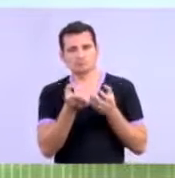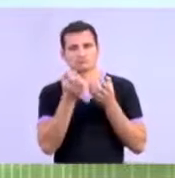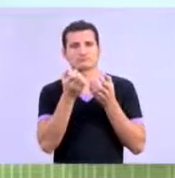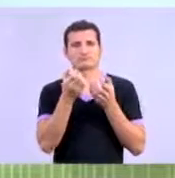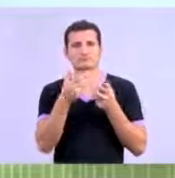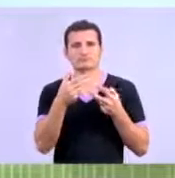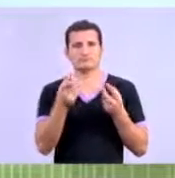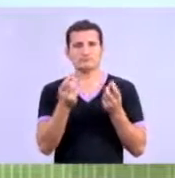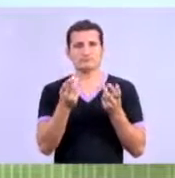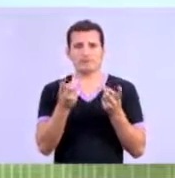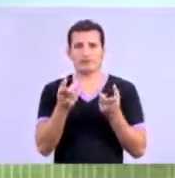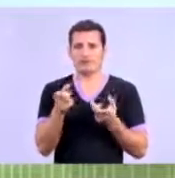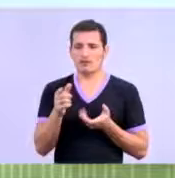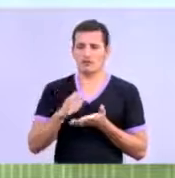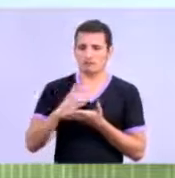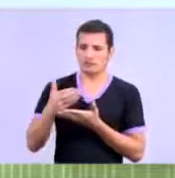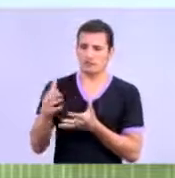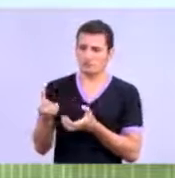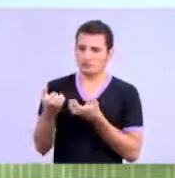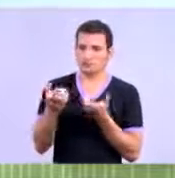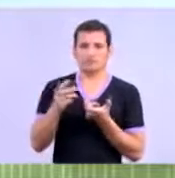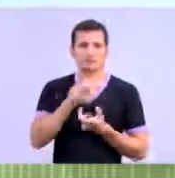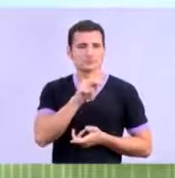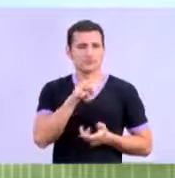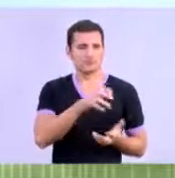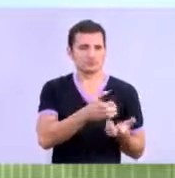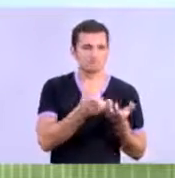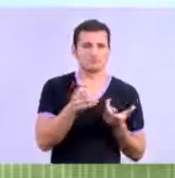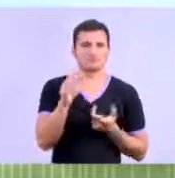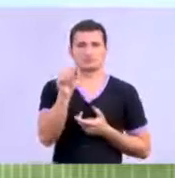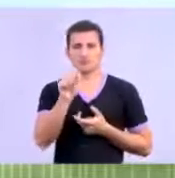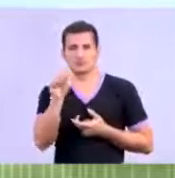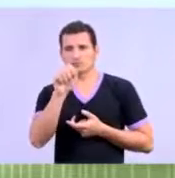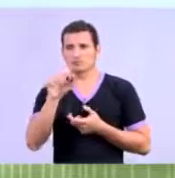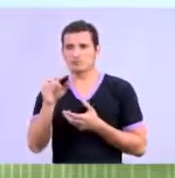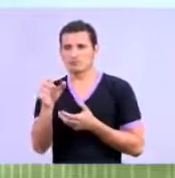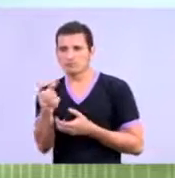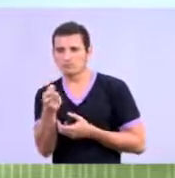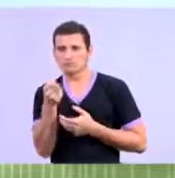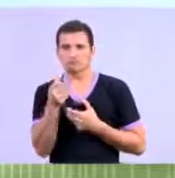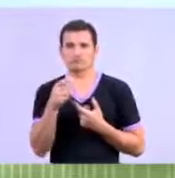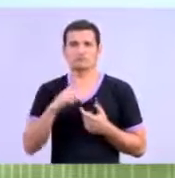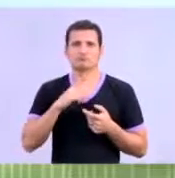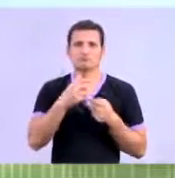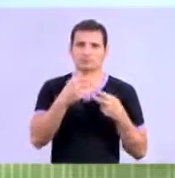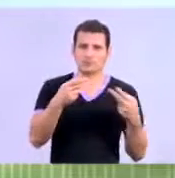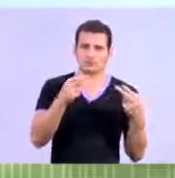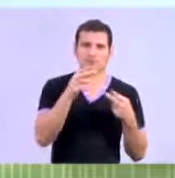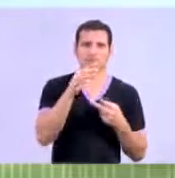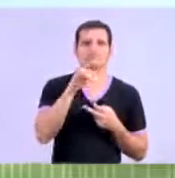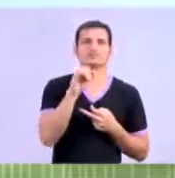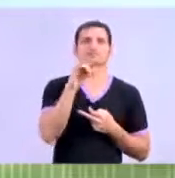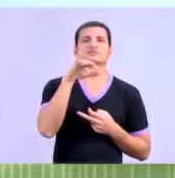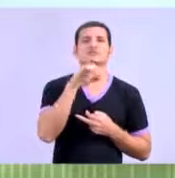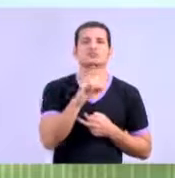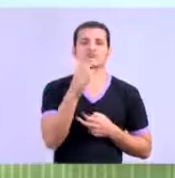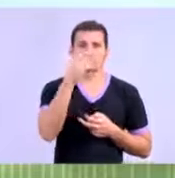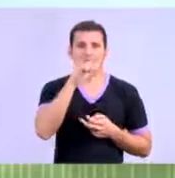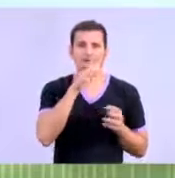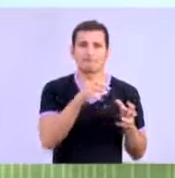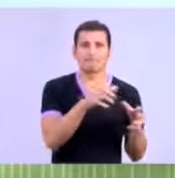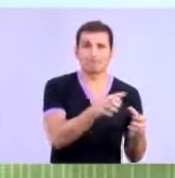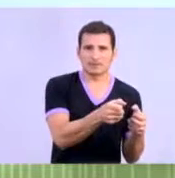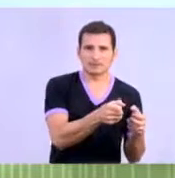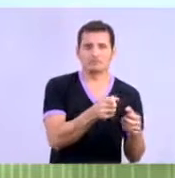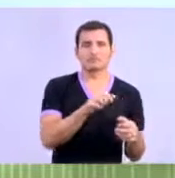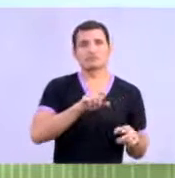pegar o objeto computador, o objeto pincel, o objeto apagador, o objeto... Né? Tem objetos físicos que a gente consegue efetivamente, mas